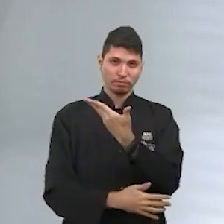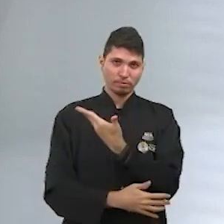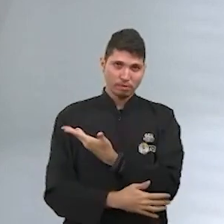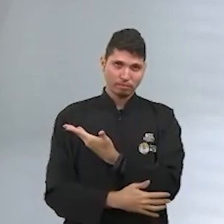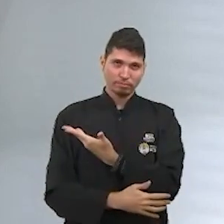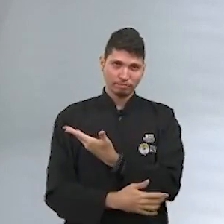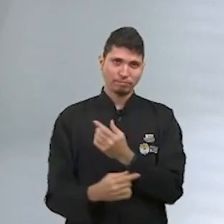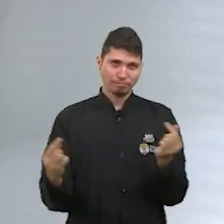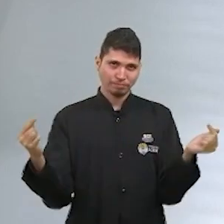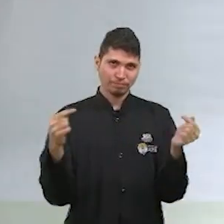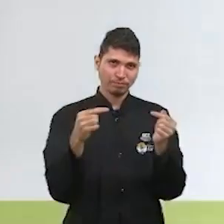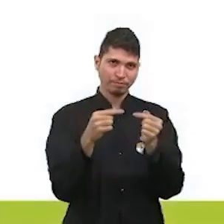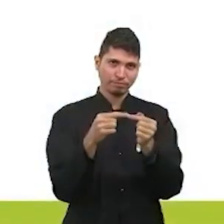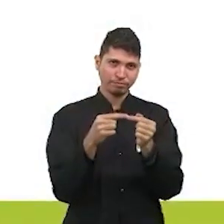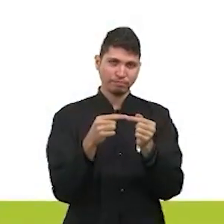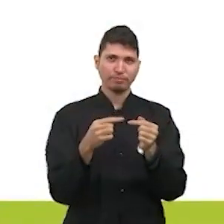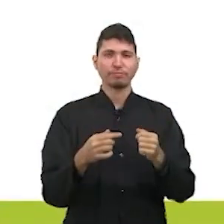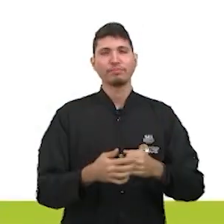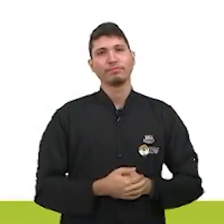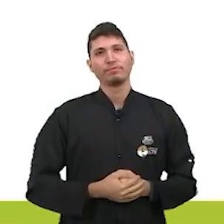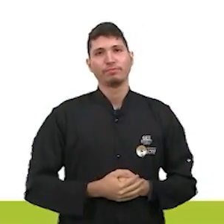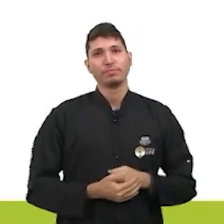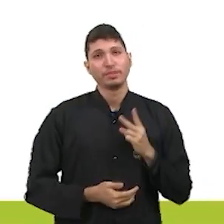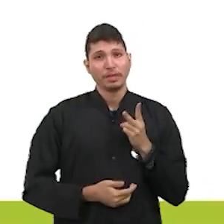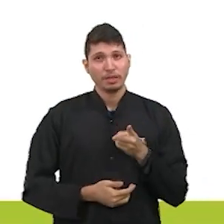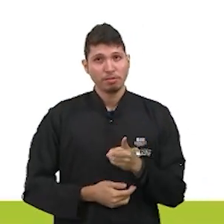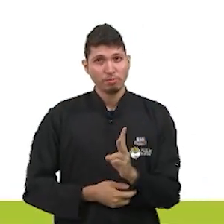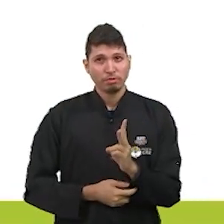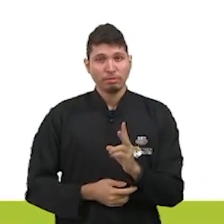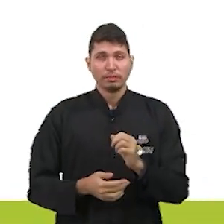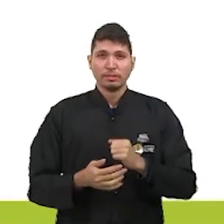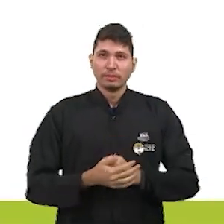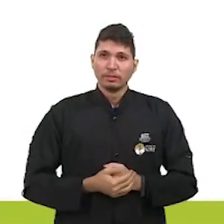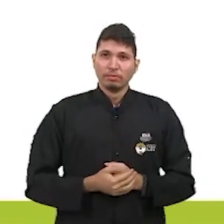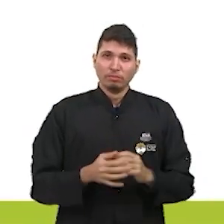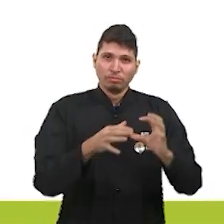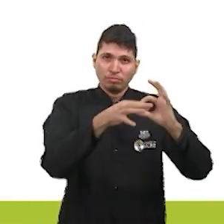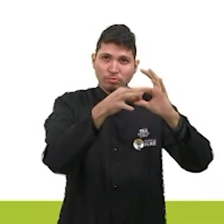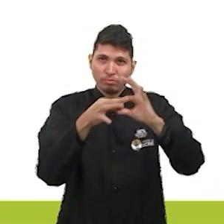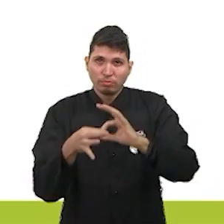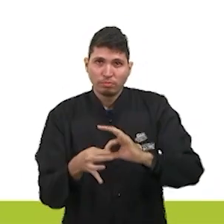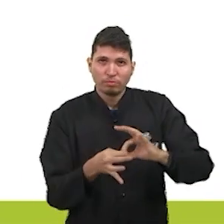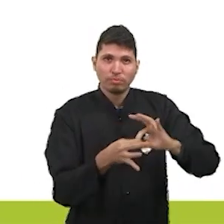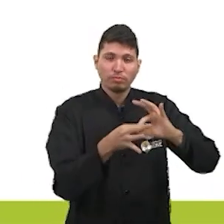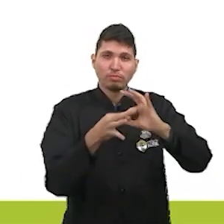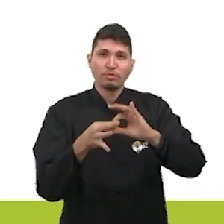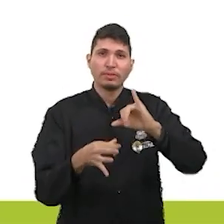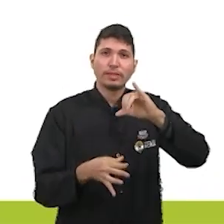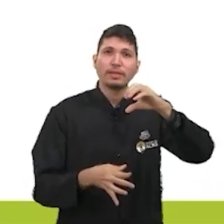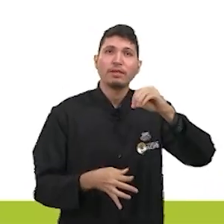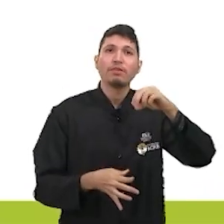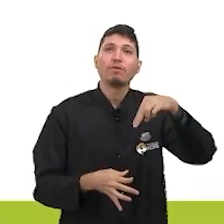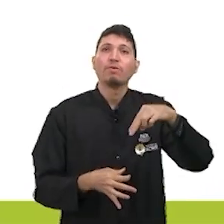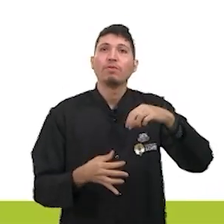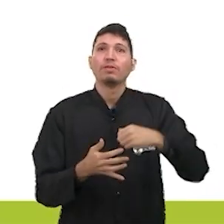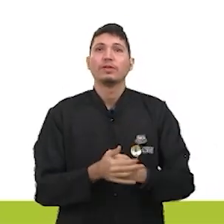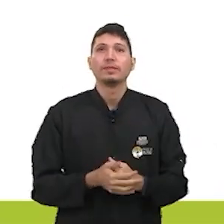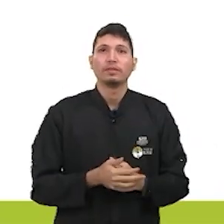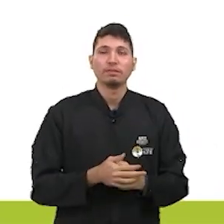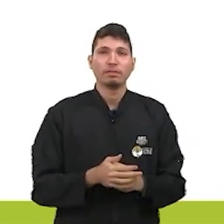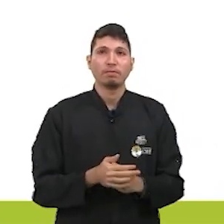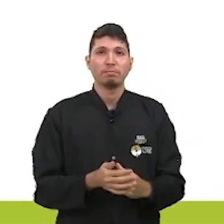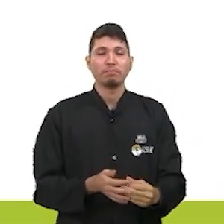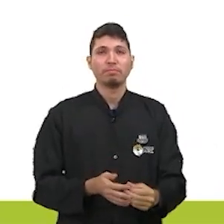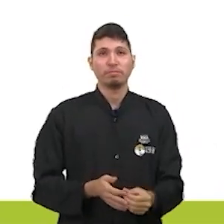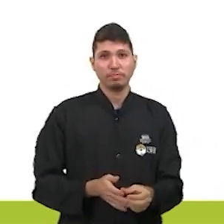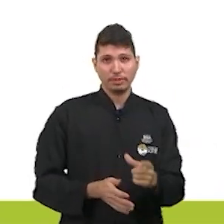ligação. E continuando aqui, a interação íon dipolo ela é observada na solução de cloreto de